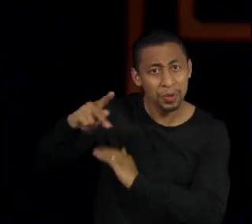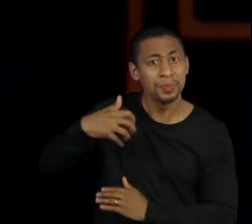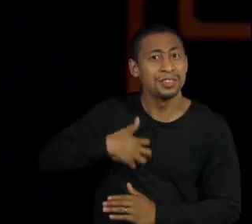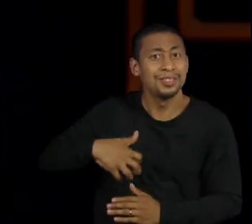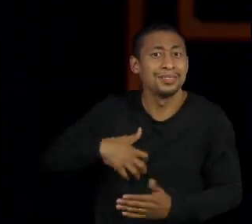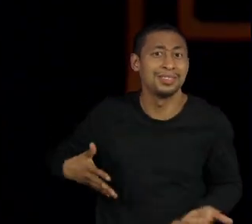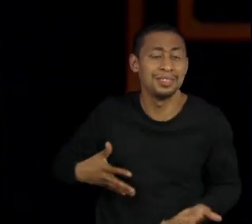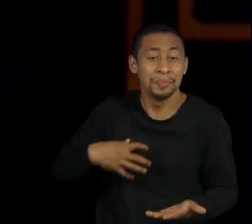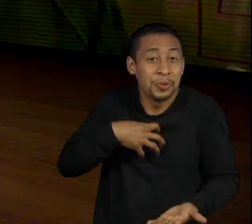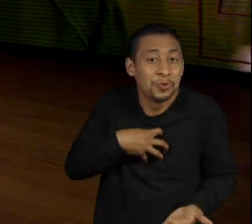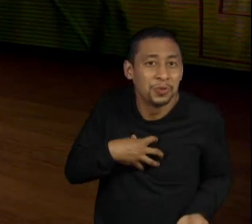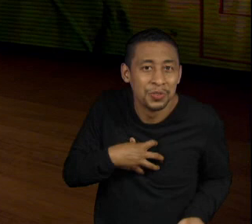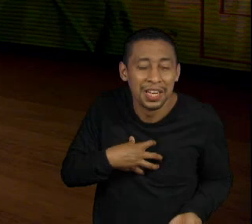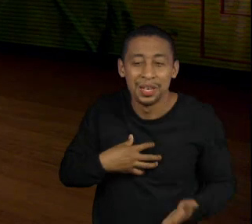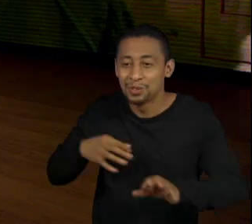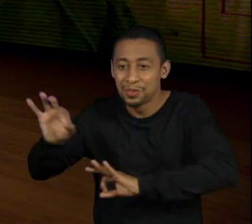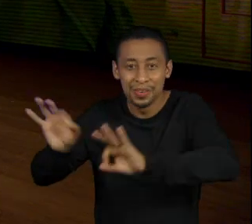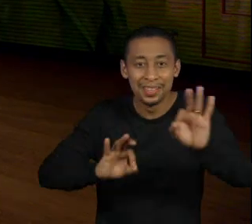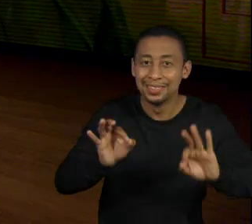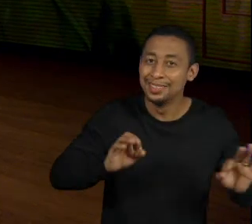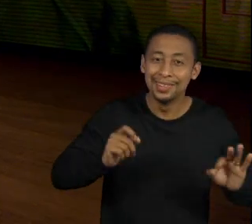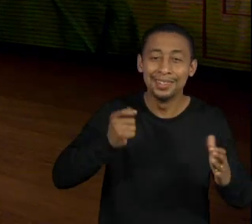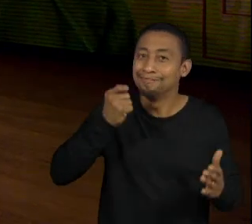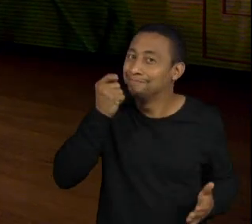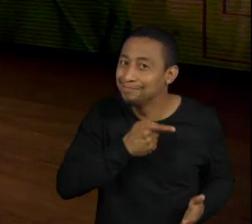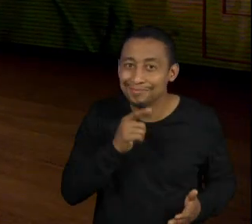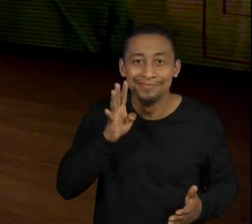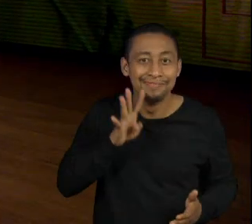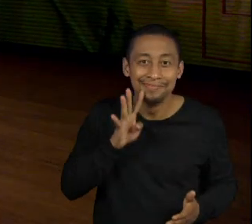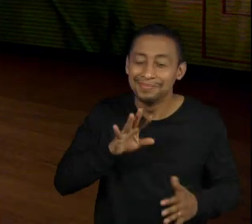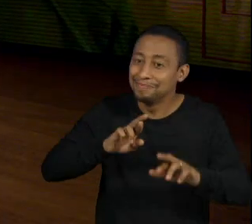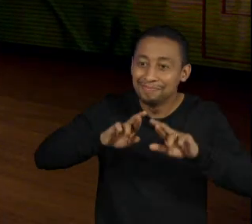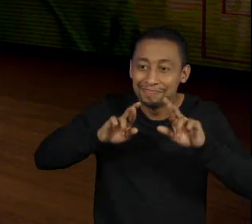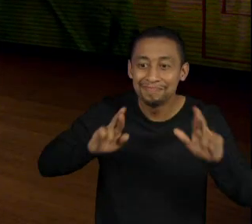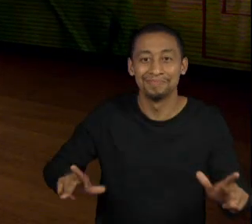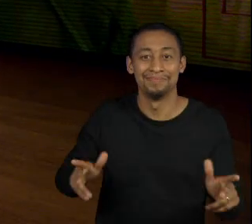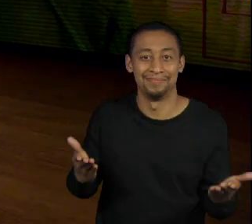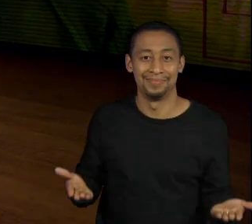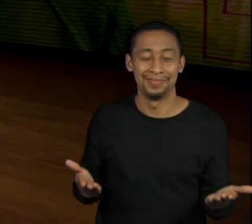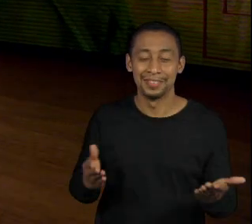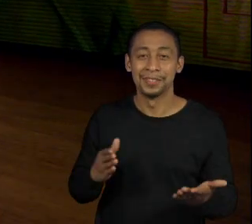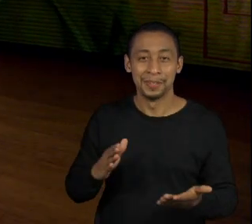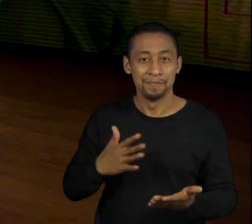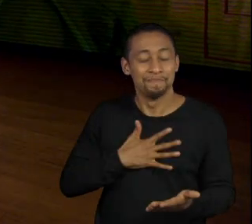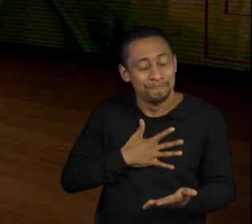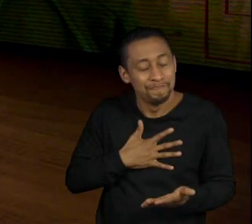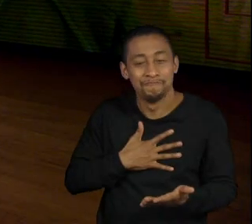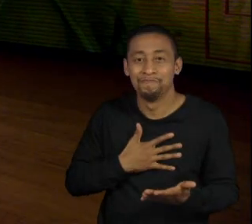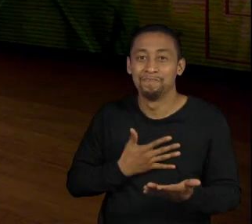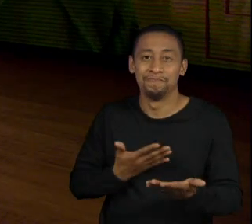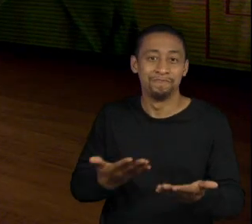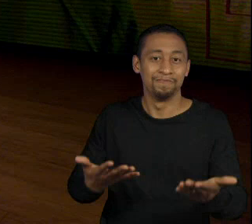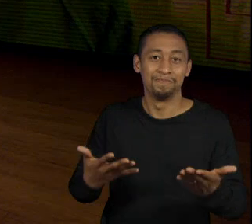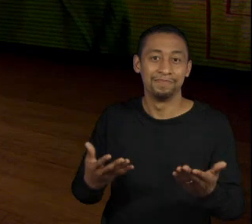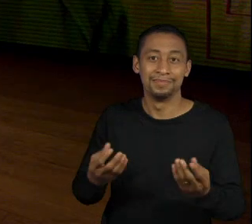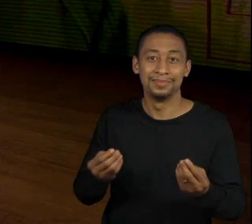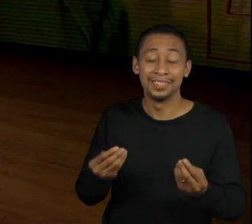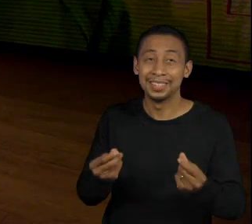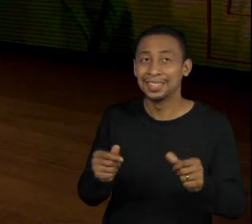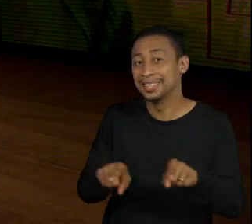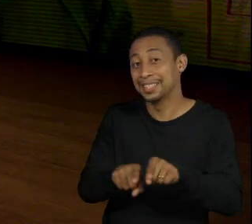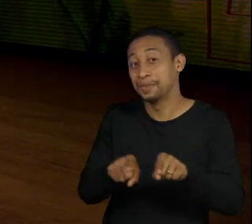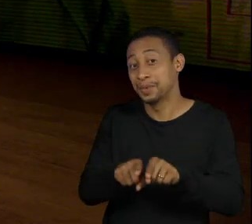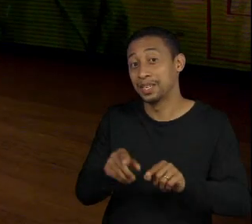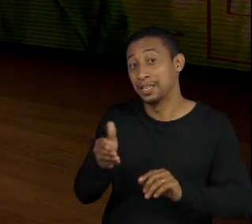de atuar, de dirigir, era engraçada, era diferente, mas foi divertidíssimo. E foi também onde eu